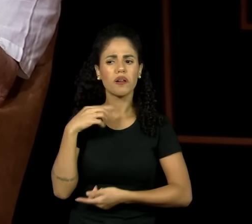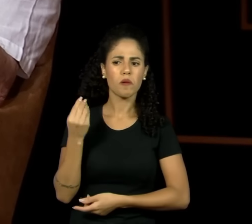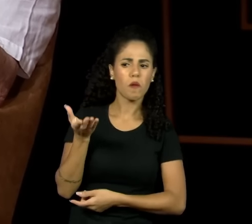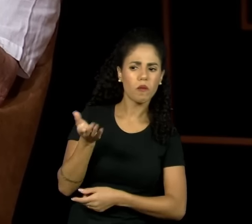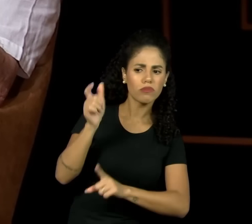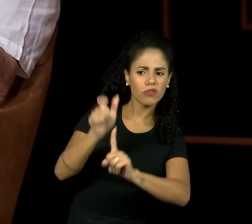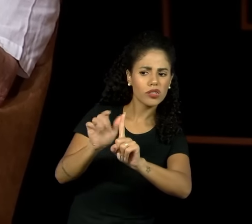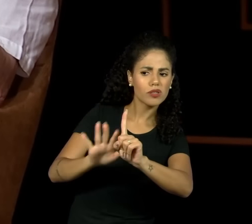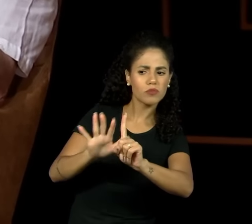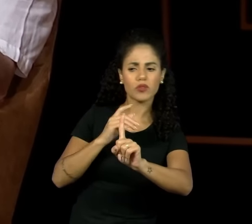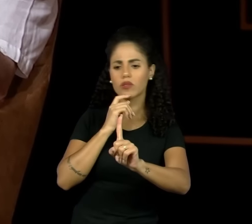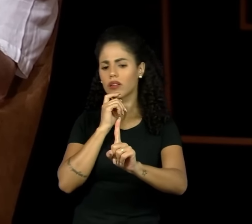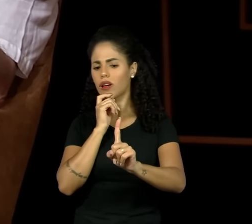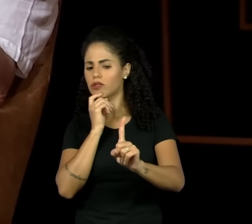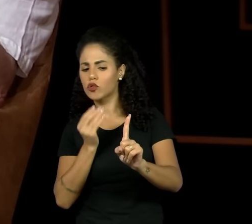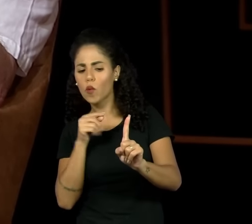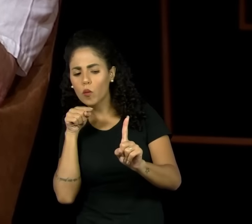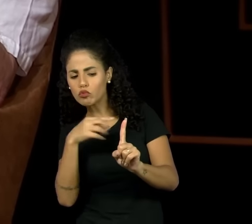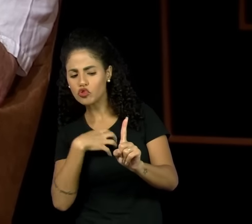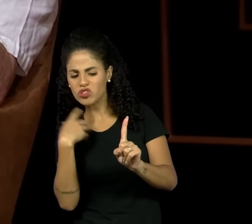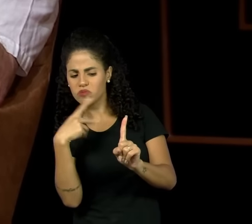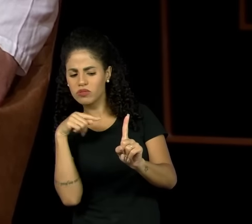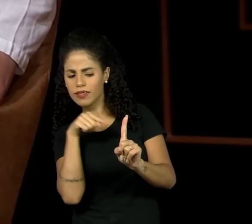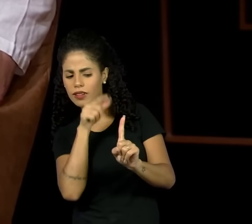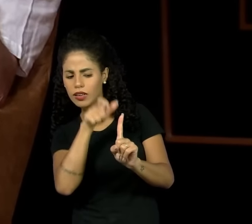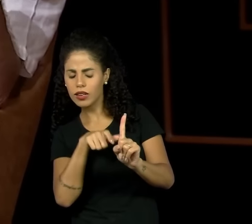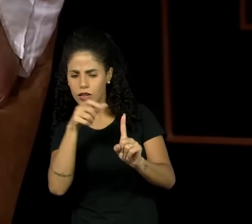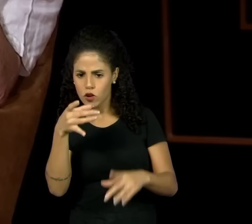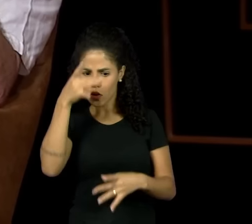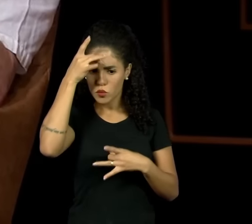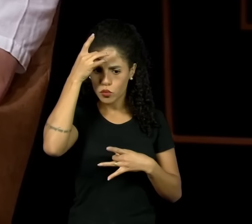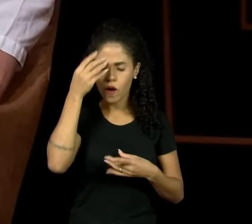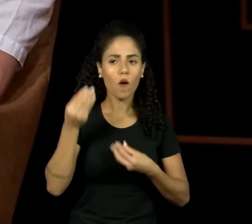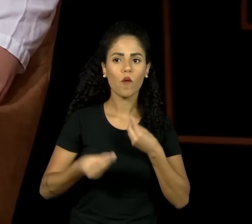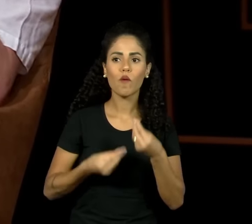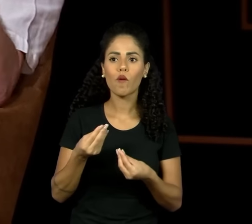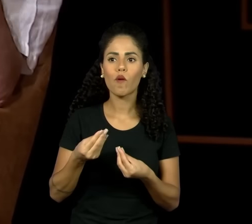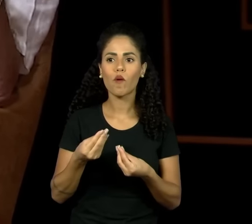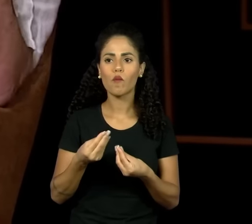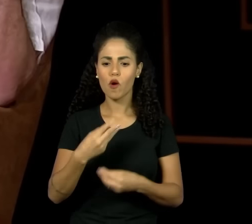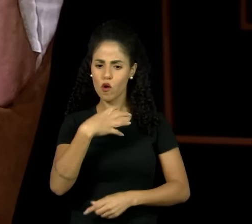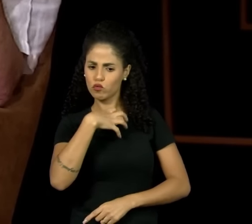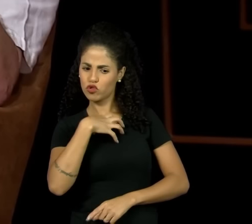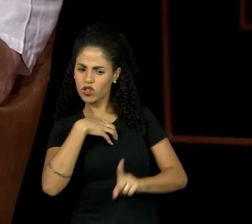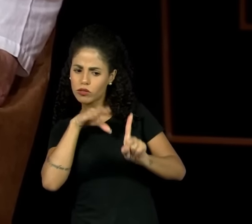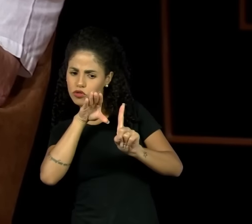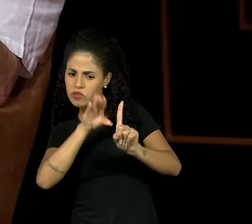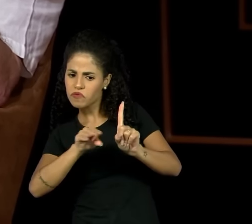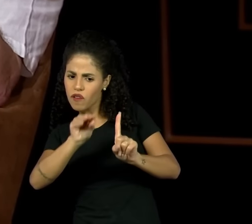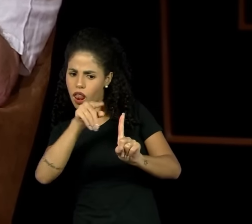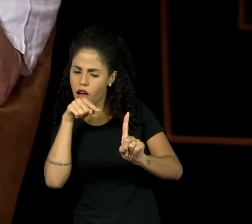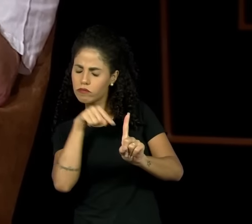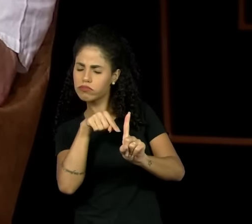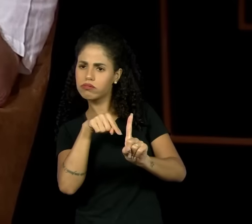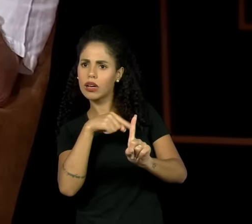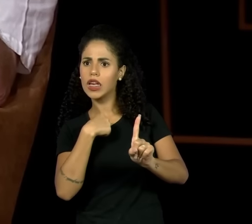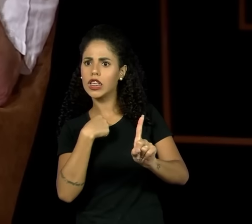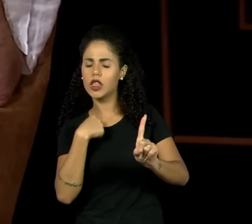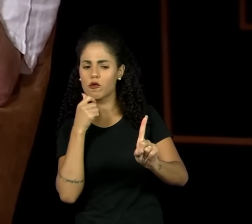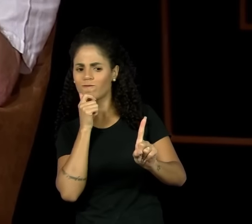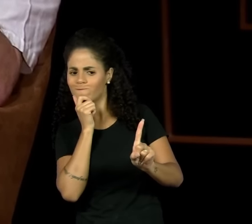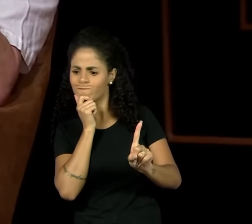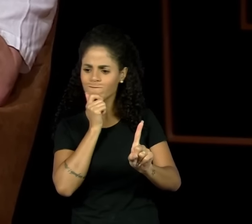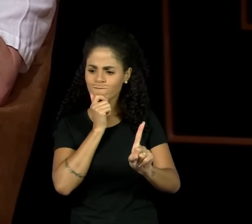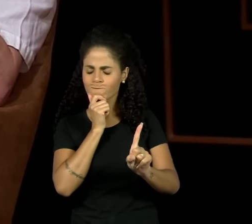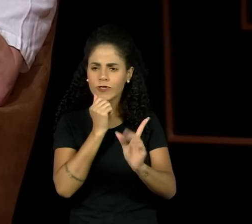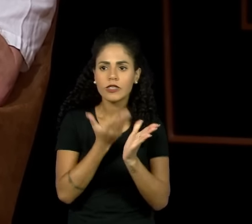personagem se move né como é que ele se mexe como é que ele fala e aí né e eu sou muito crítico também aí eu fico